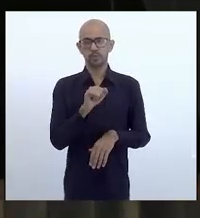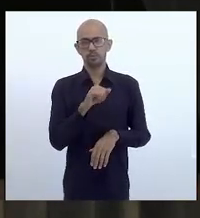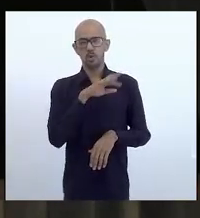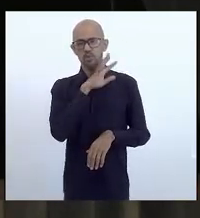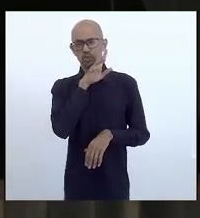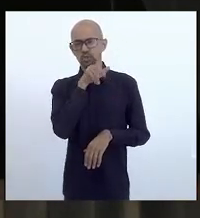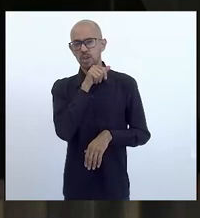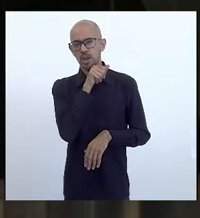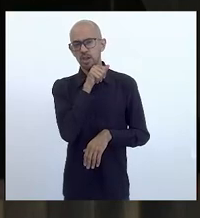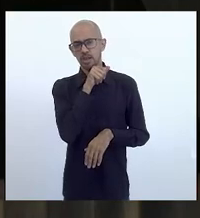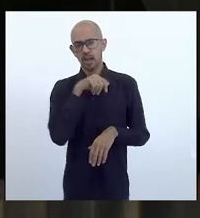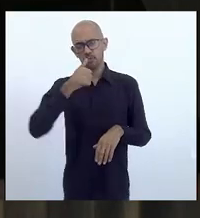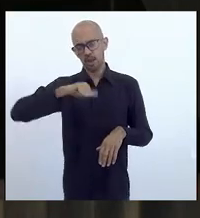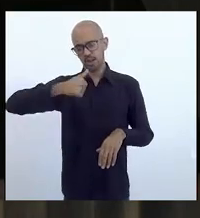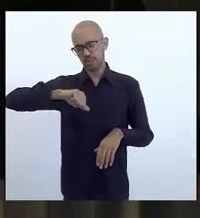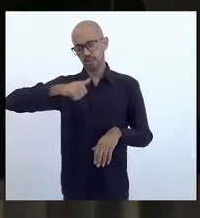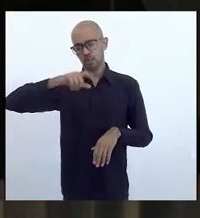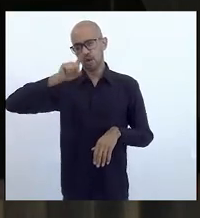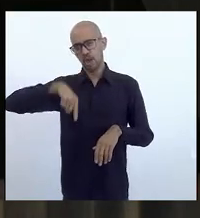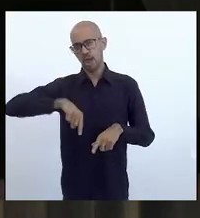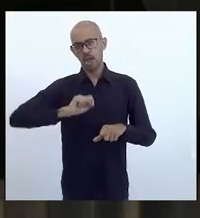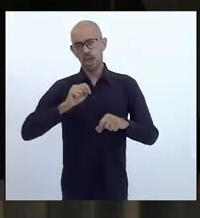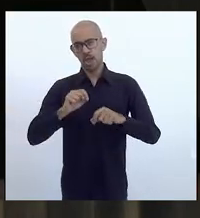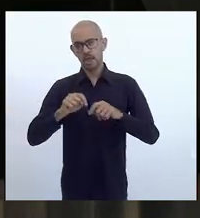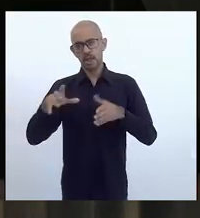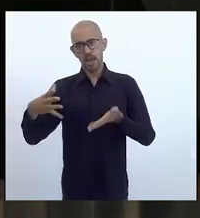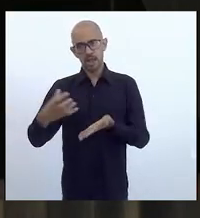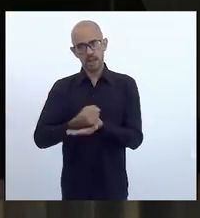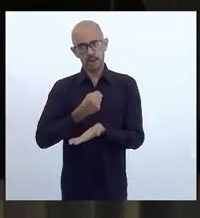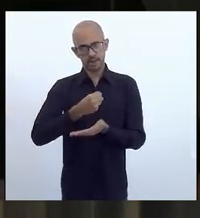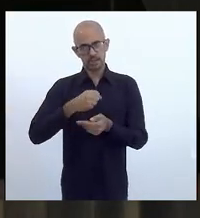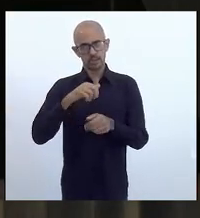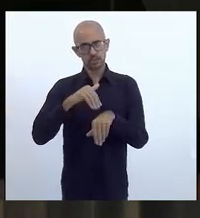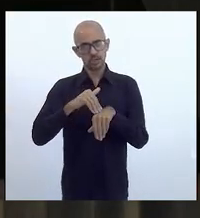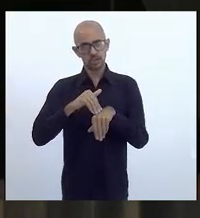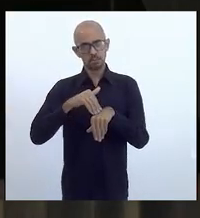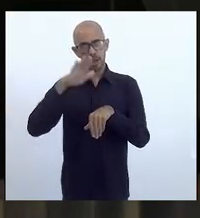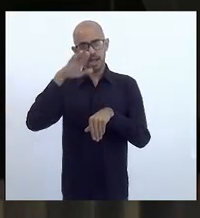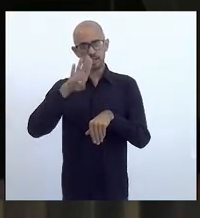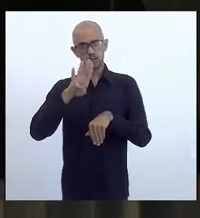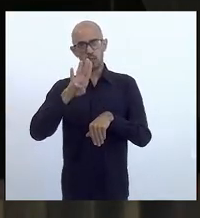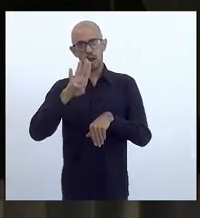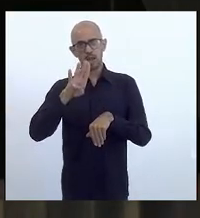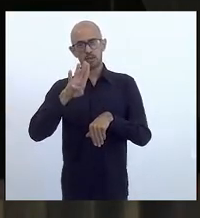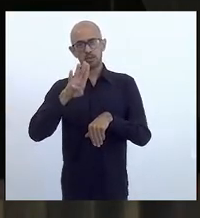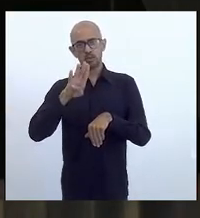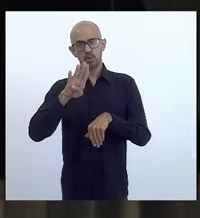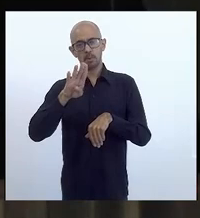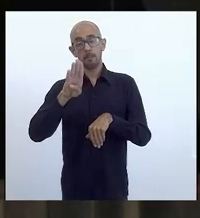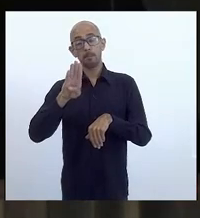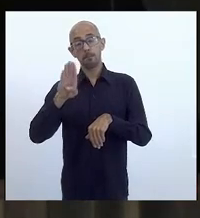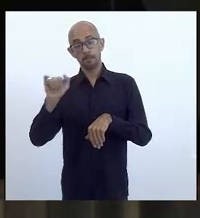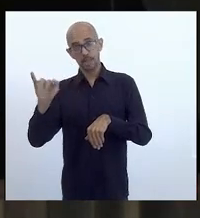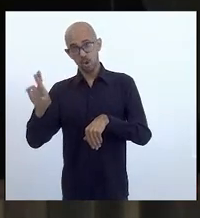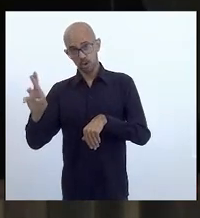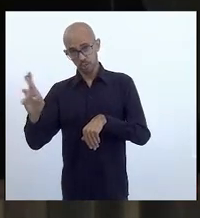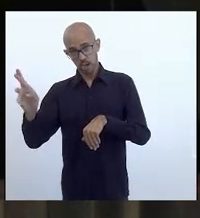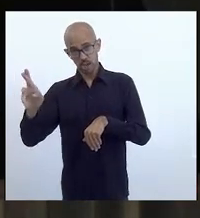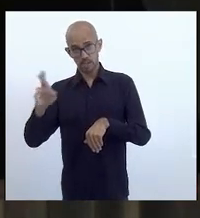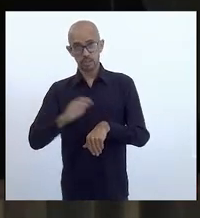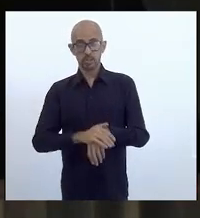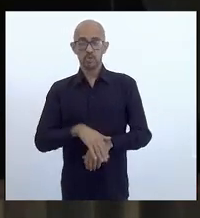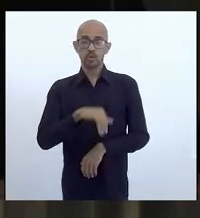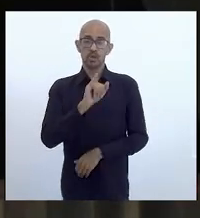a análise é de que a arrecadação bata acima de 4 bilhões, portanto, um incremento de 7%. No